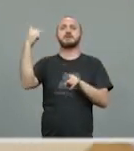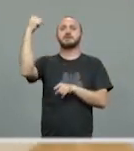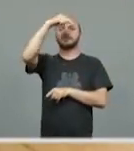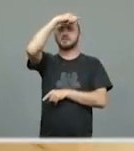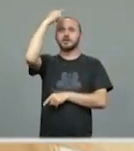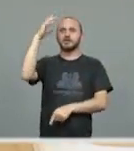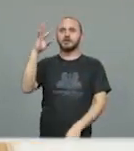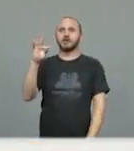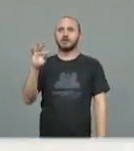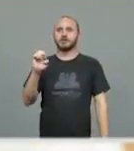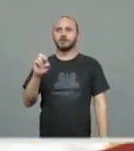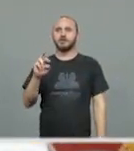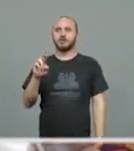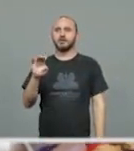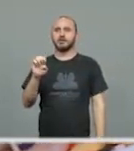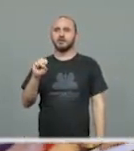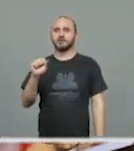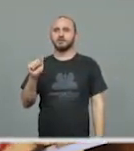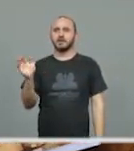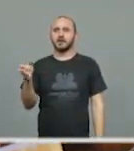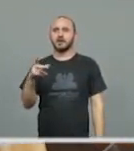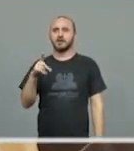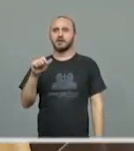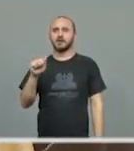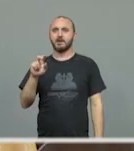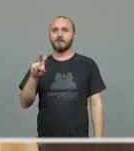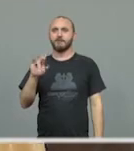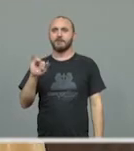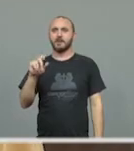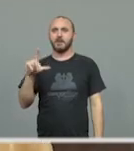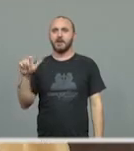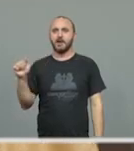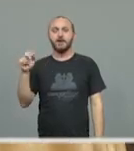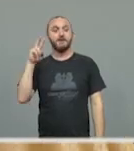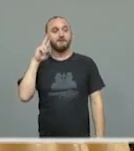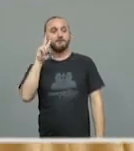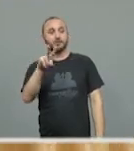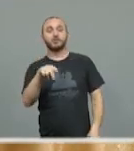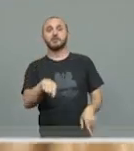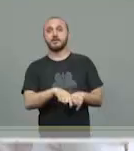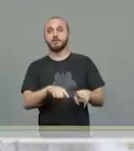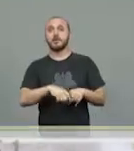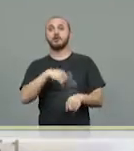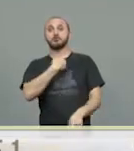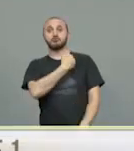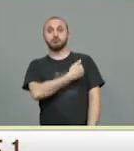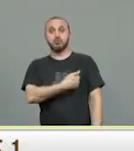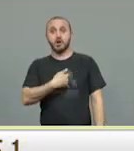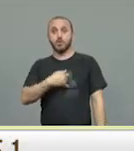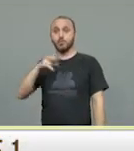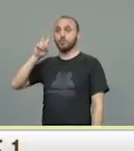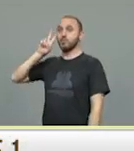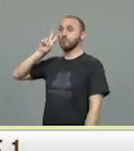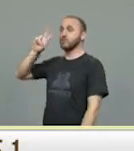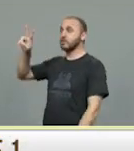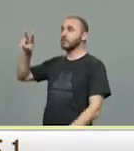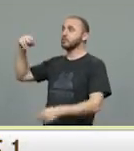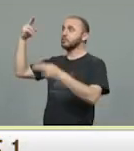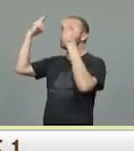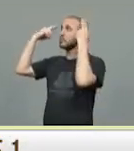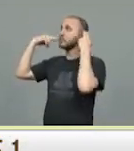que foi a flecha de fogo que foi no seu coração, é só olhar, João viu o cordeiro imolado, e